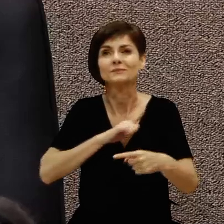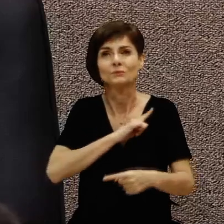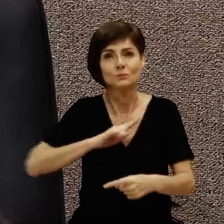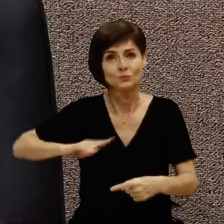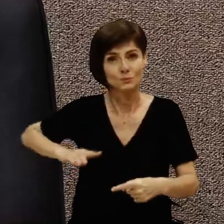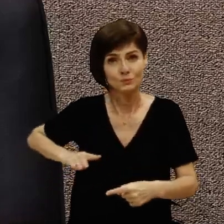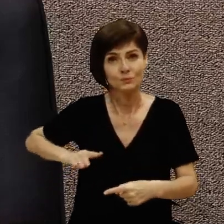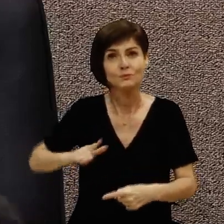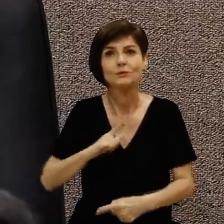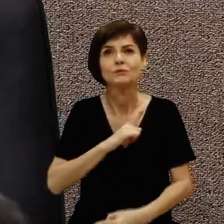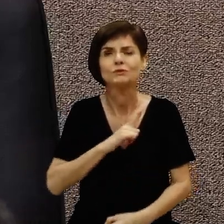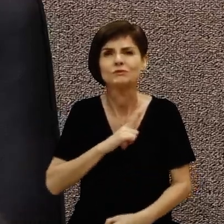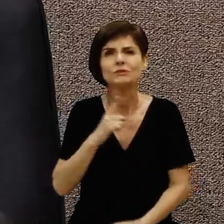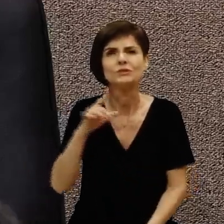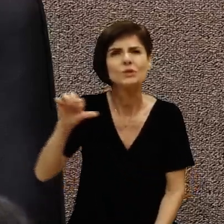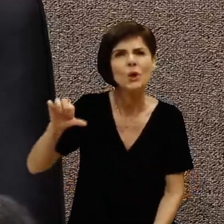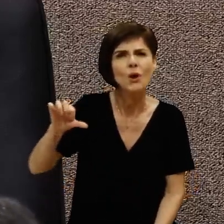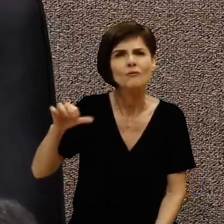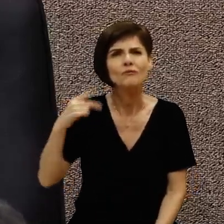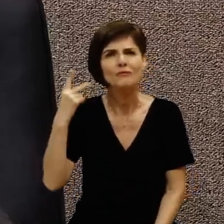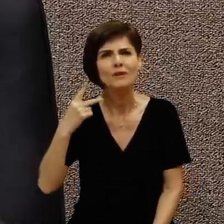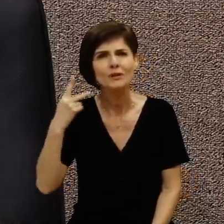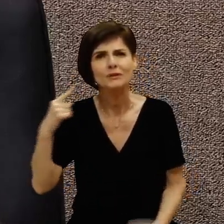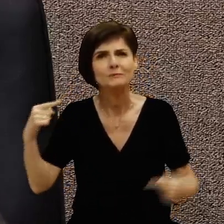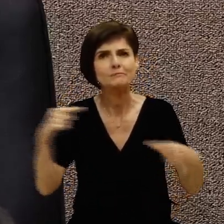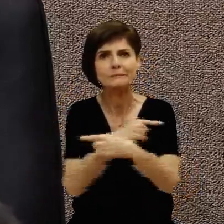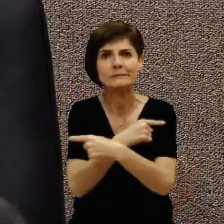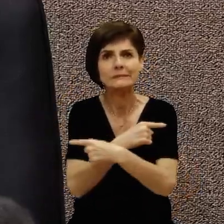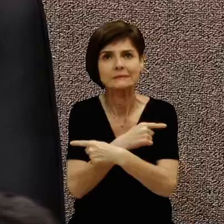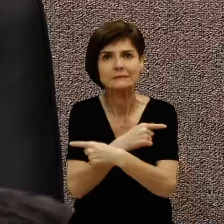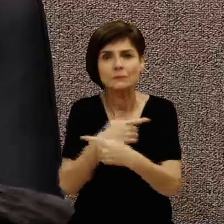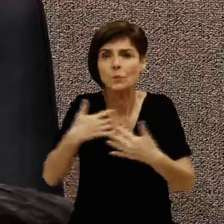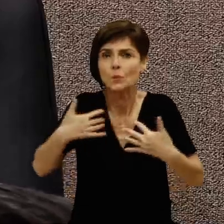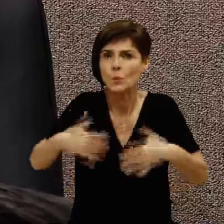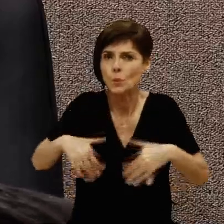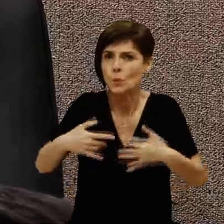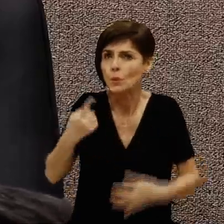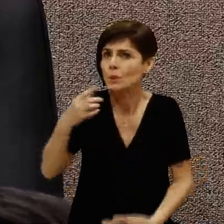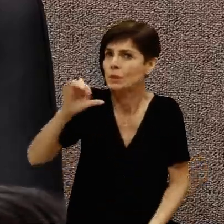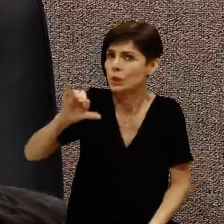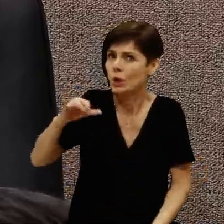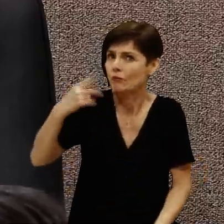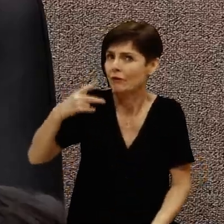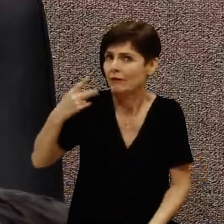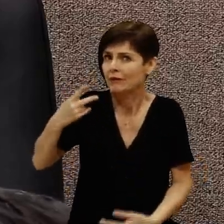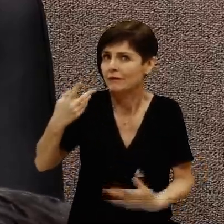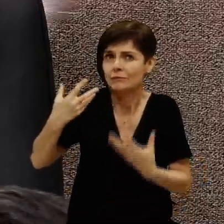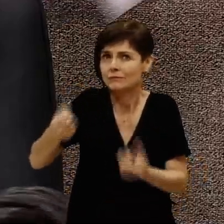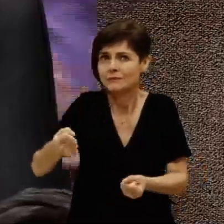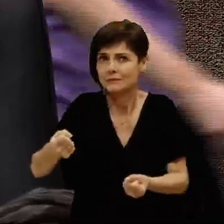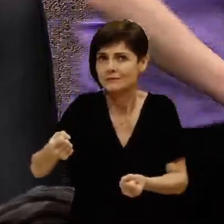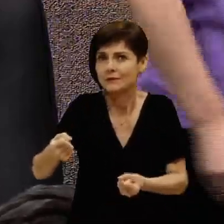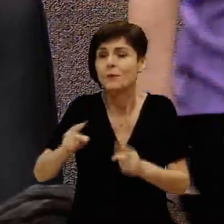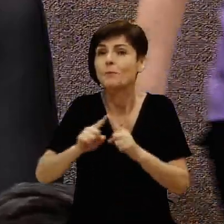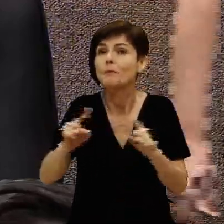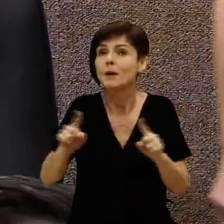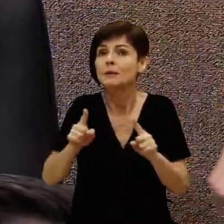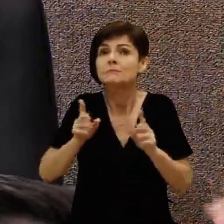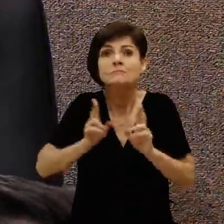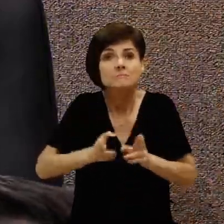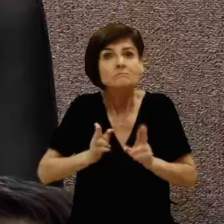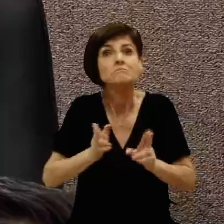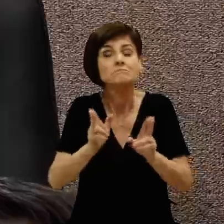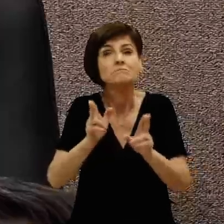que tinha 19 vereadores na oposição. 19 vereadores na oposição, e mesmo assim,